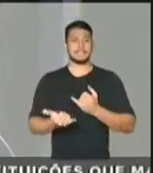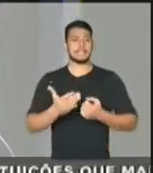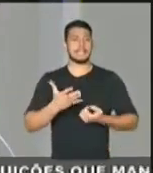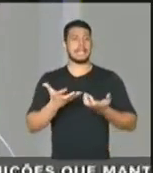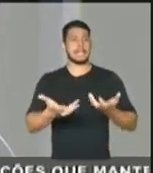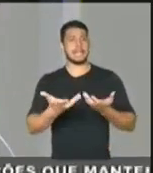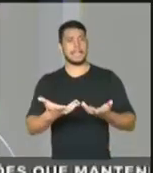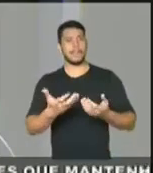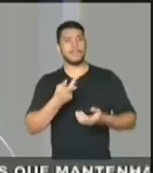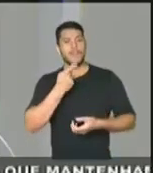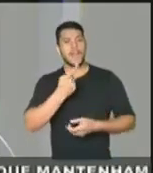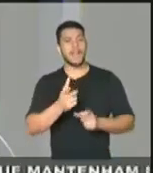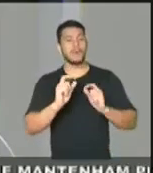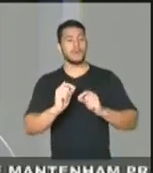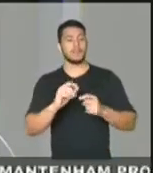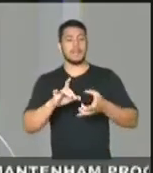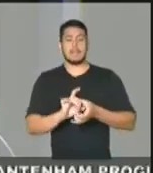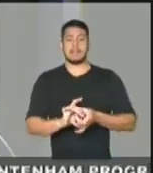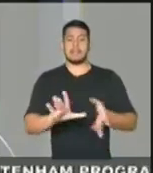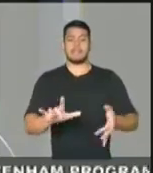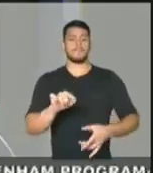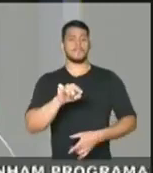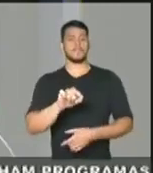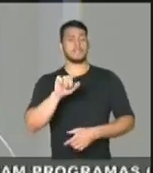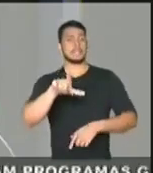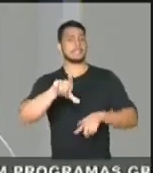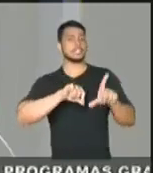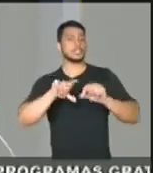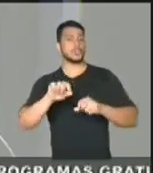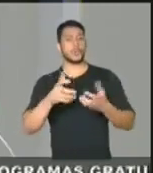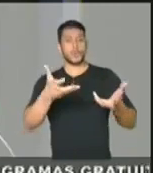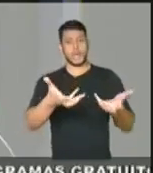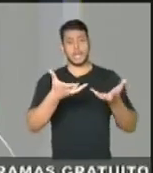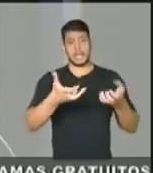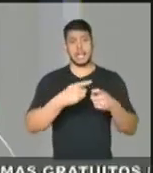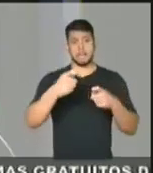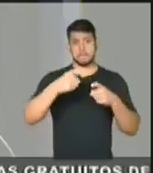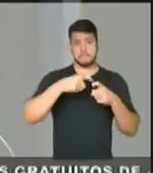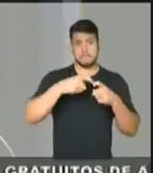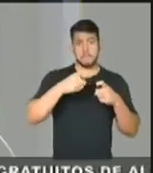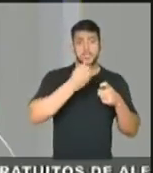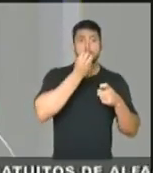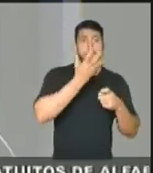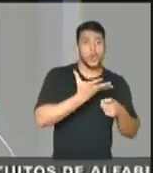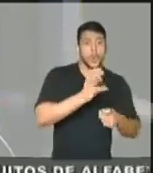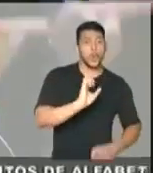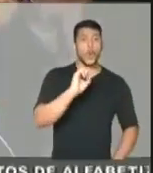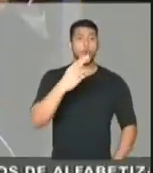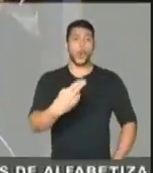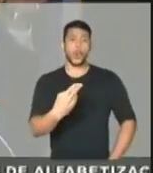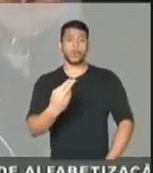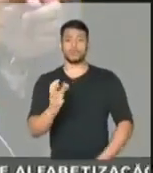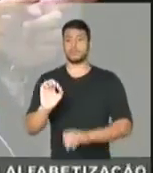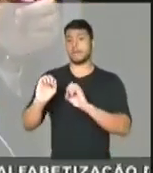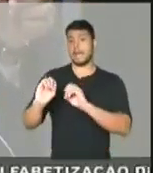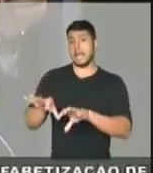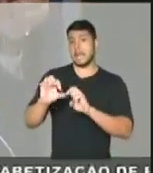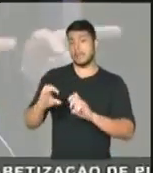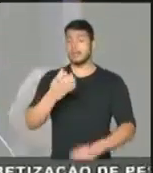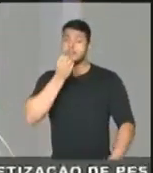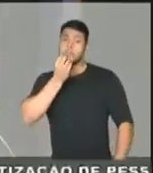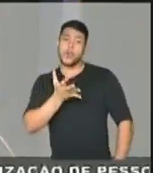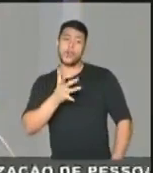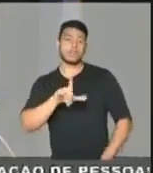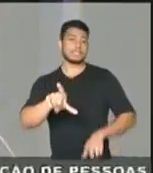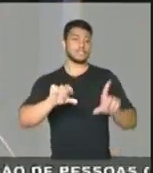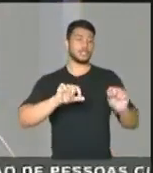mais pobres: vocês escolhem se querem ter médicos e remédios ou uma escola